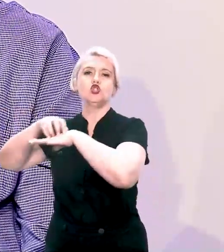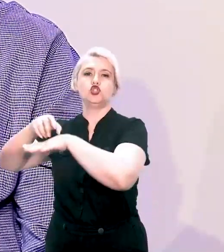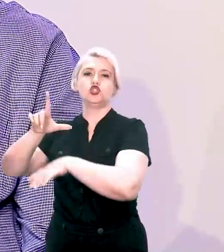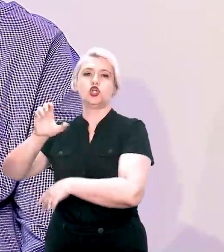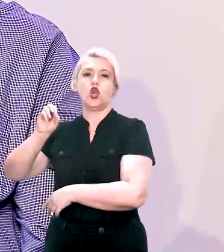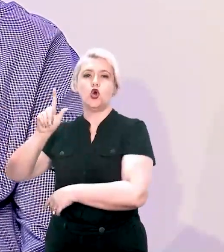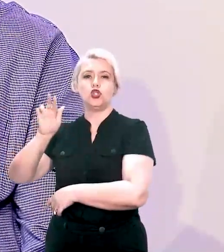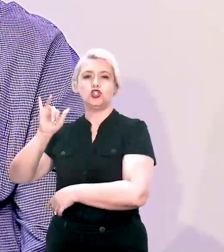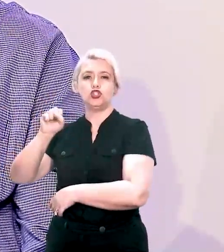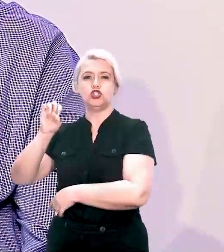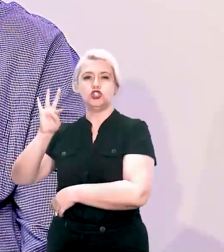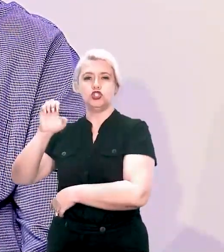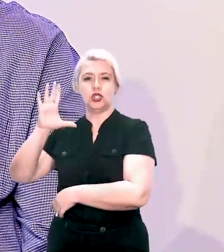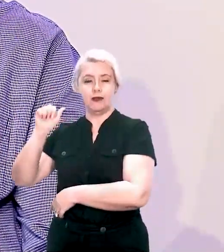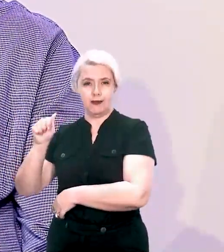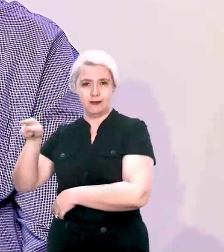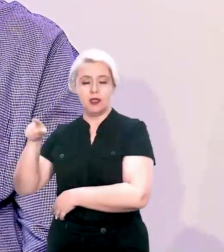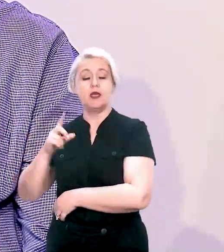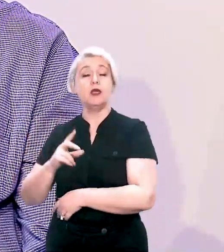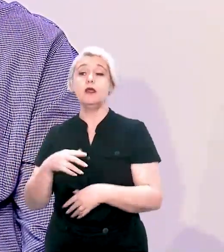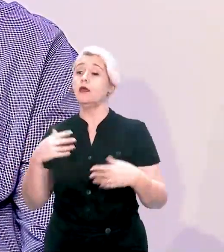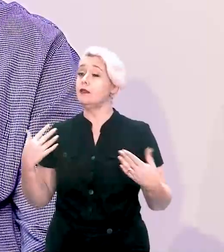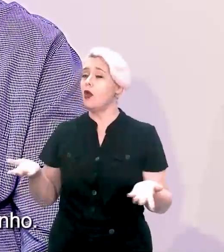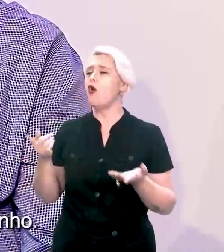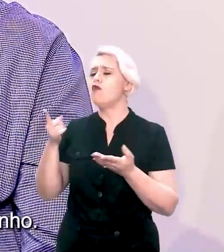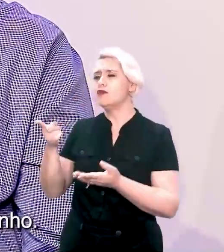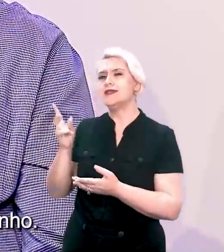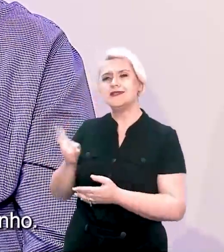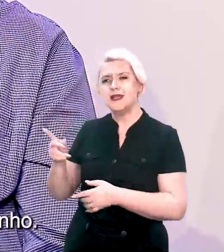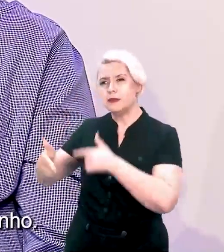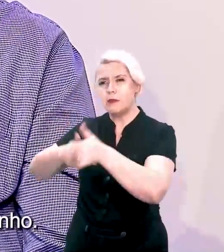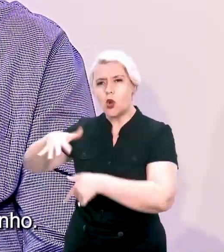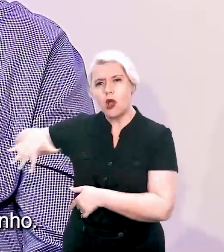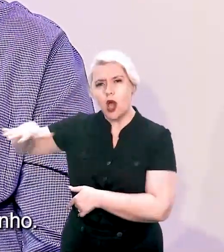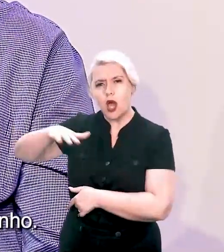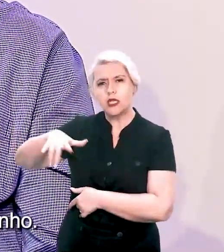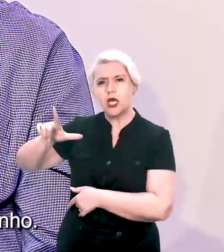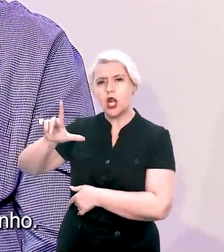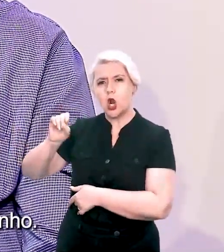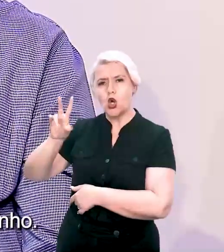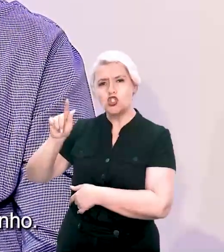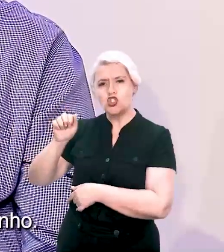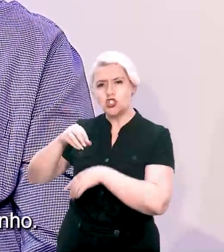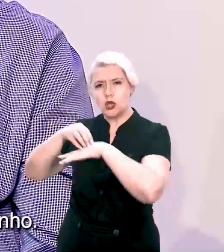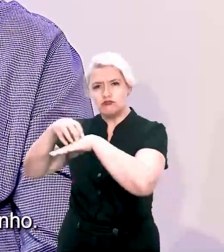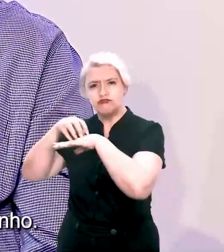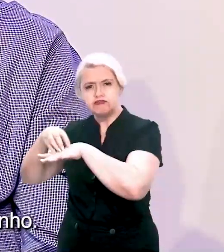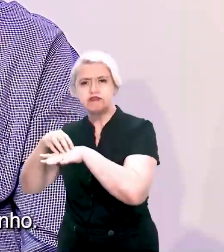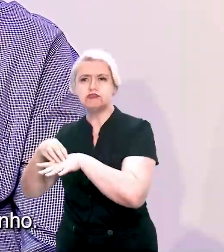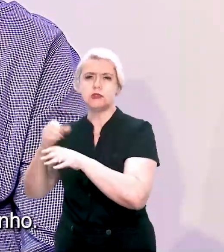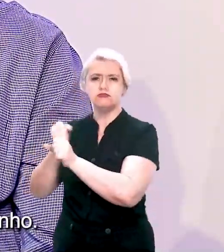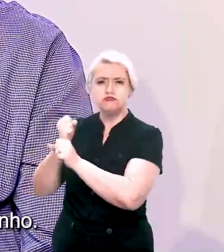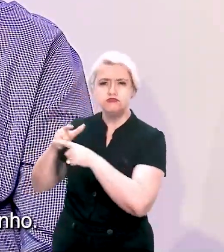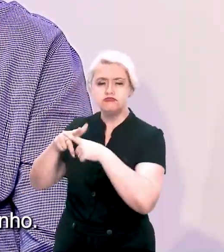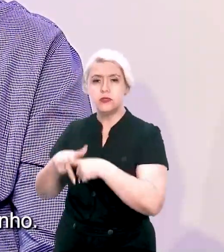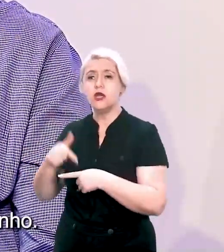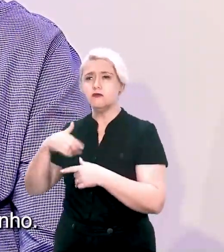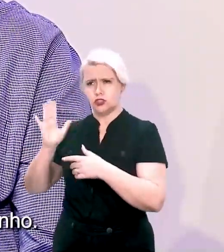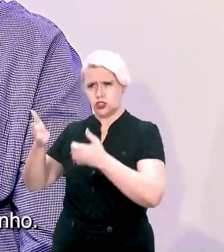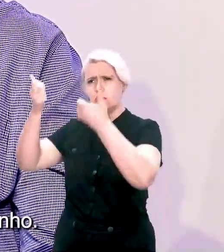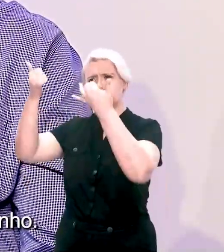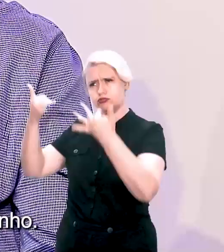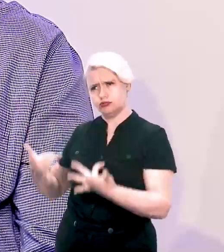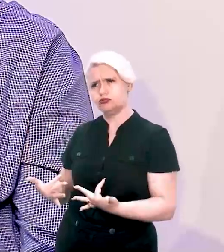você sempre esteve na PABB à frente da logística. Você cuidava lá, você até contou lá para nós, eu